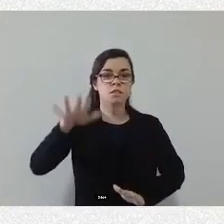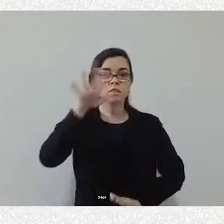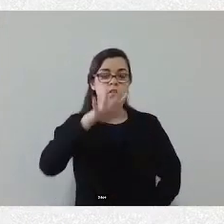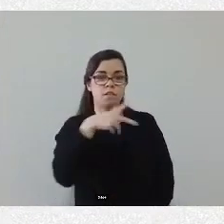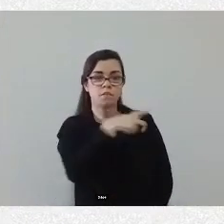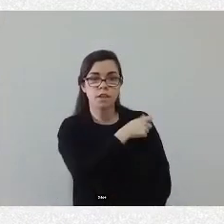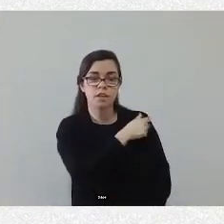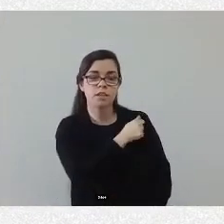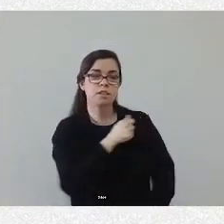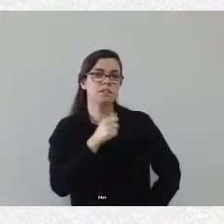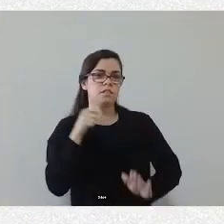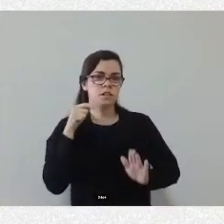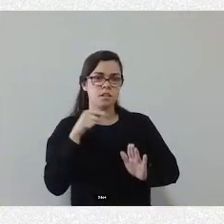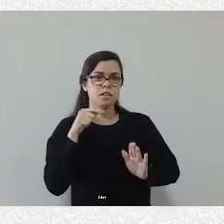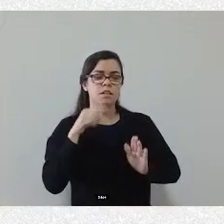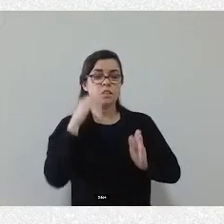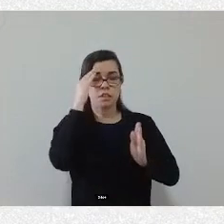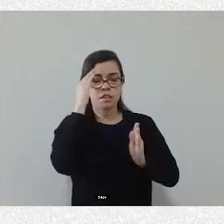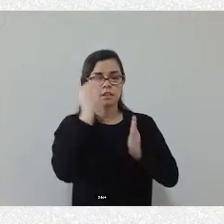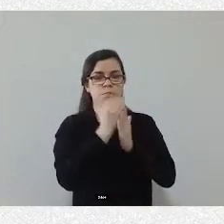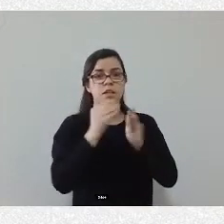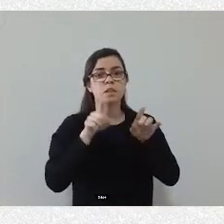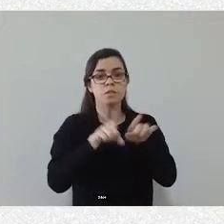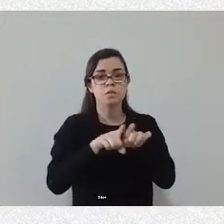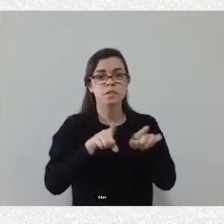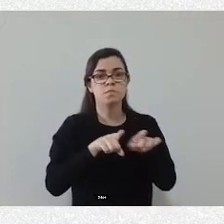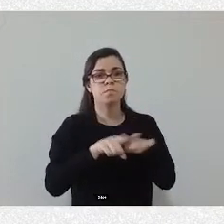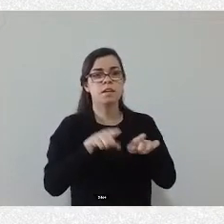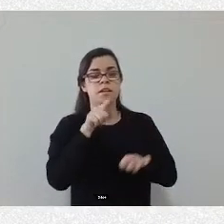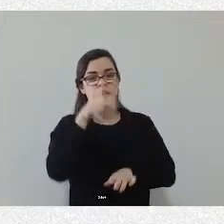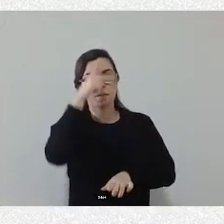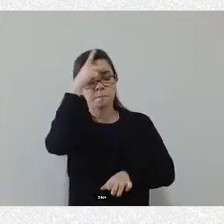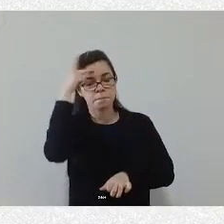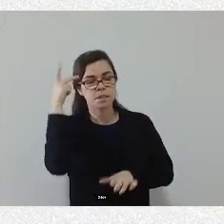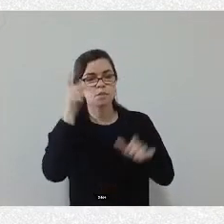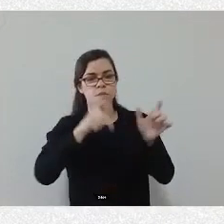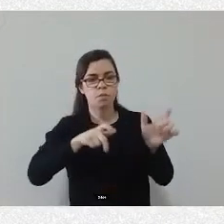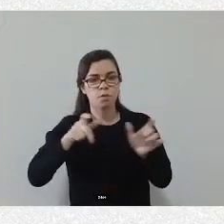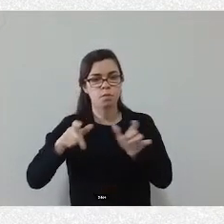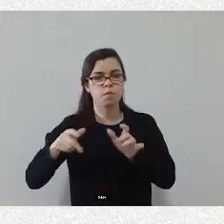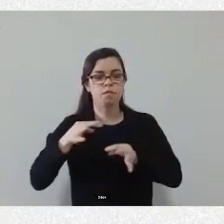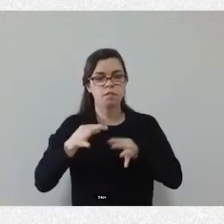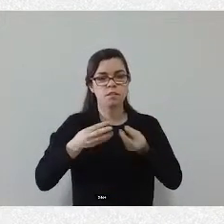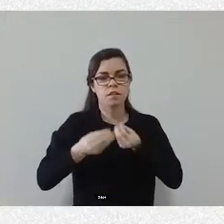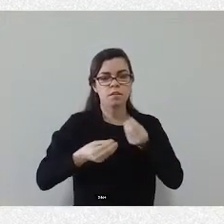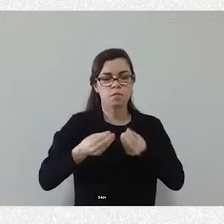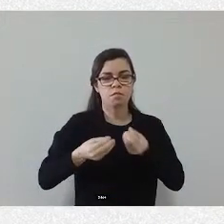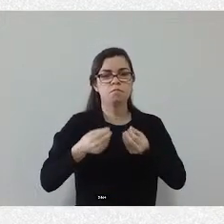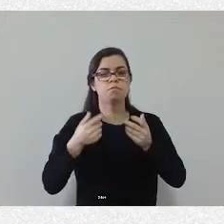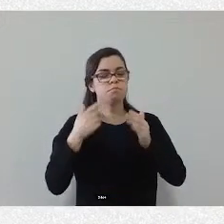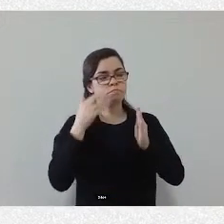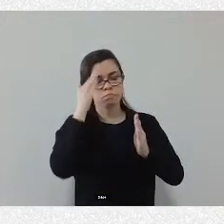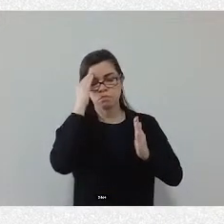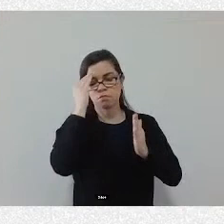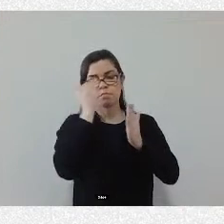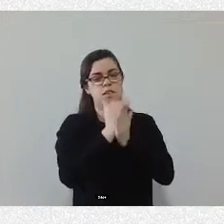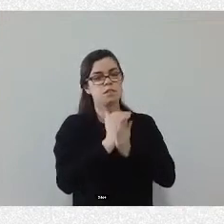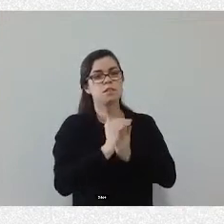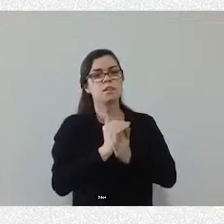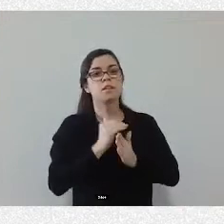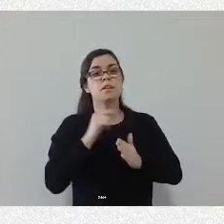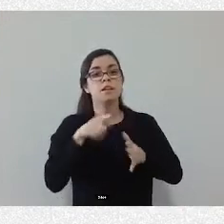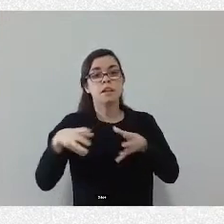a conduta em relação aos pacientes. A equipe do projeto vai acompanhar os dados